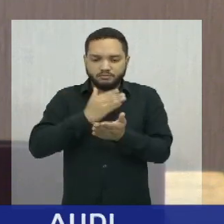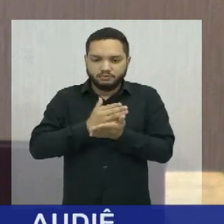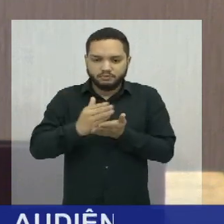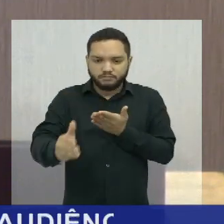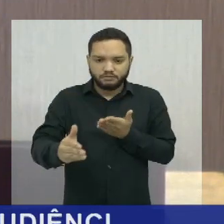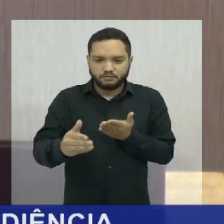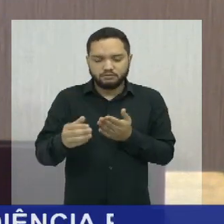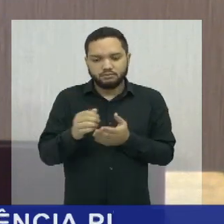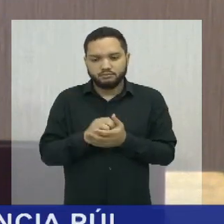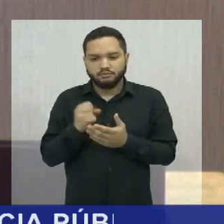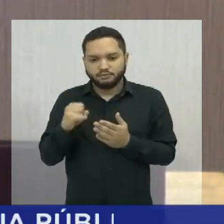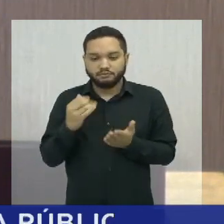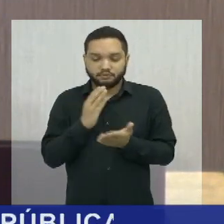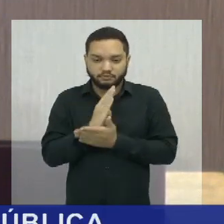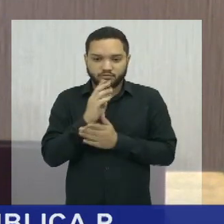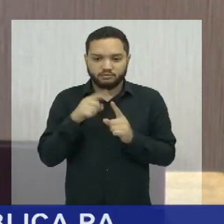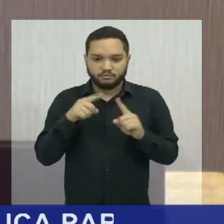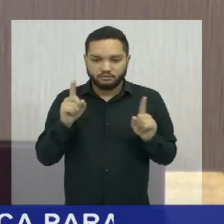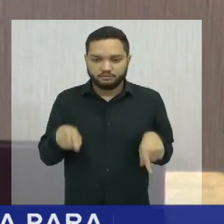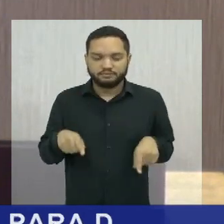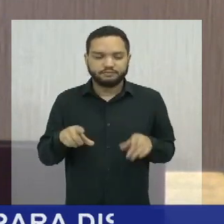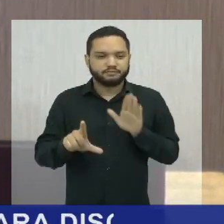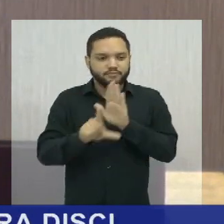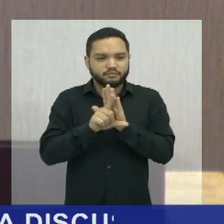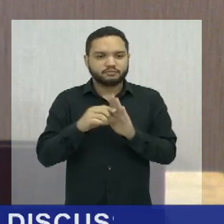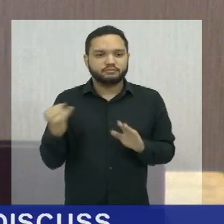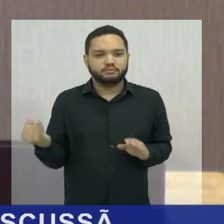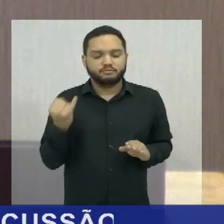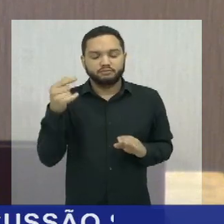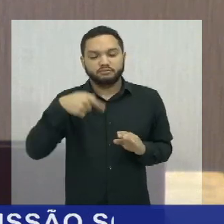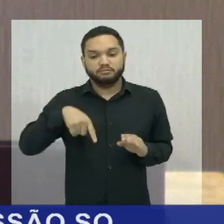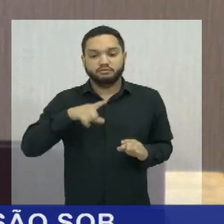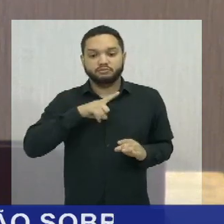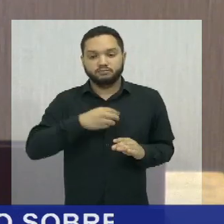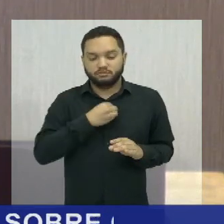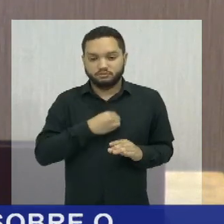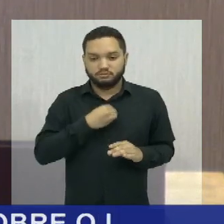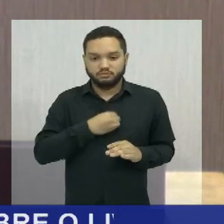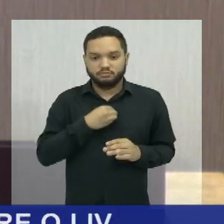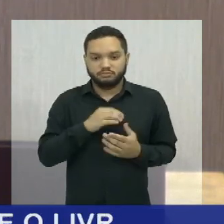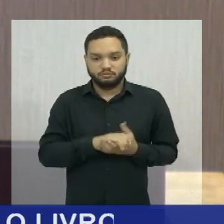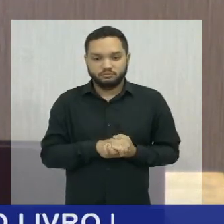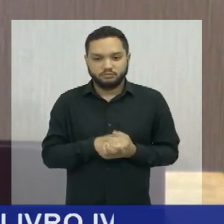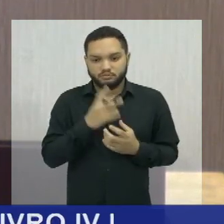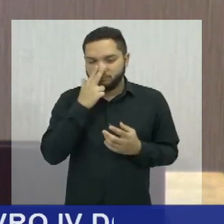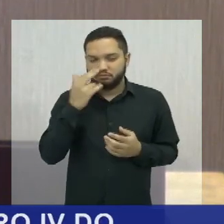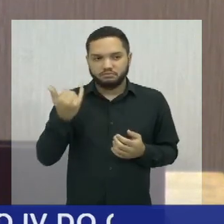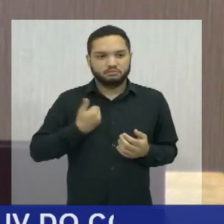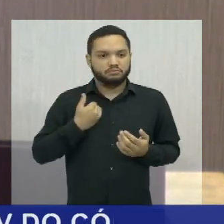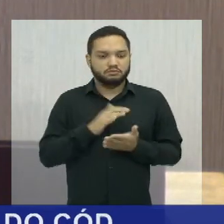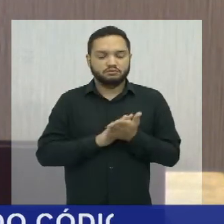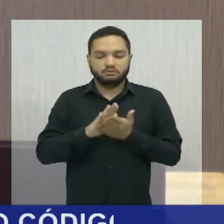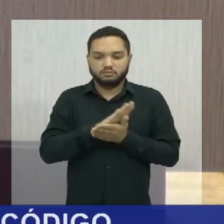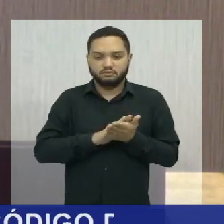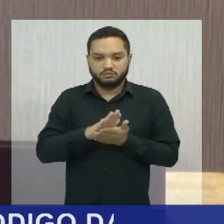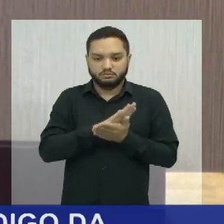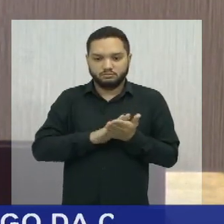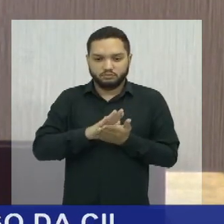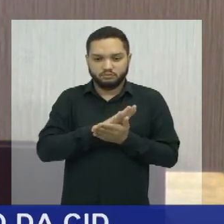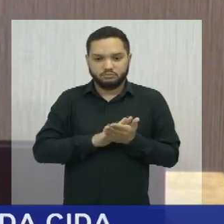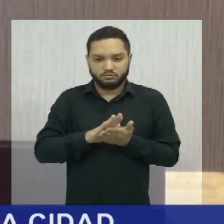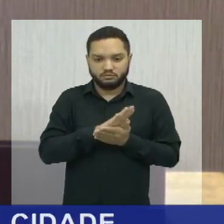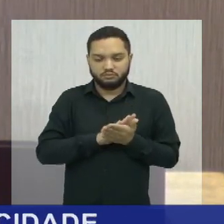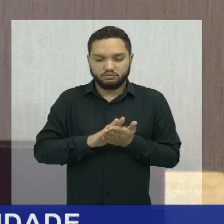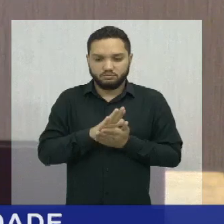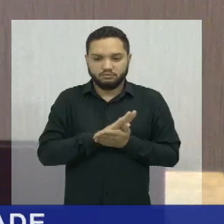tem aprovações de leis importantíssimas para nossas vidas e nós não tomamos conhecimento, não por falta de